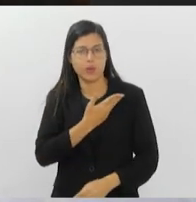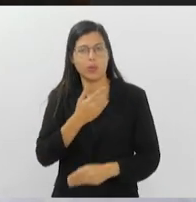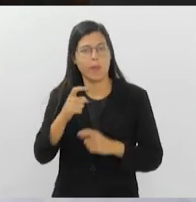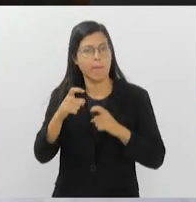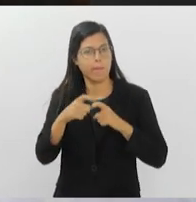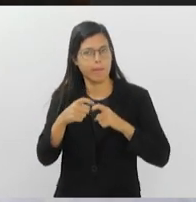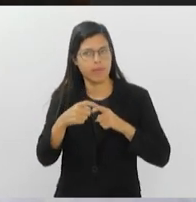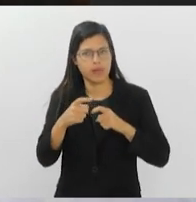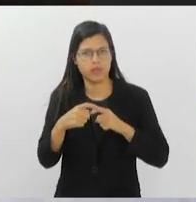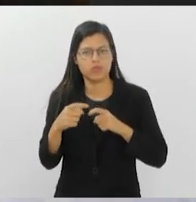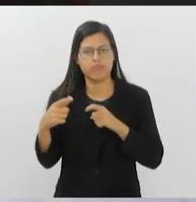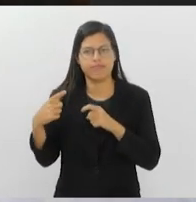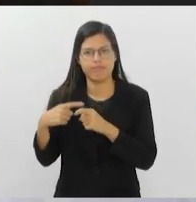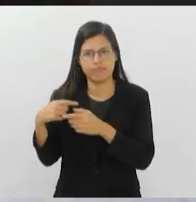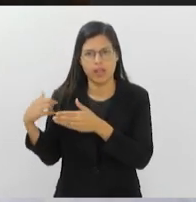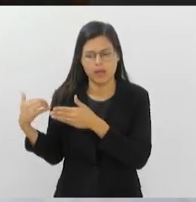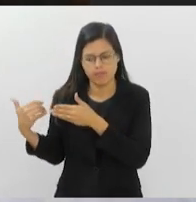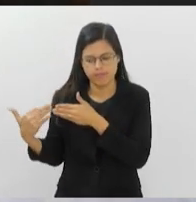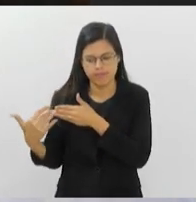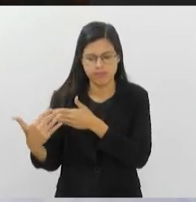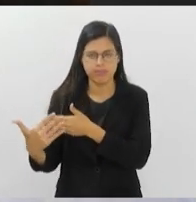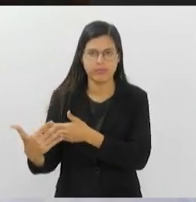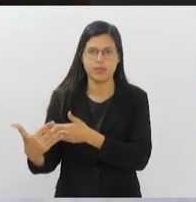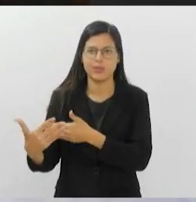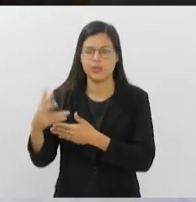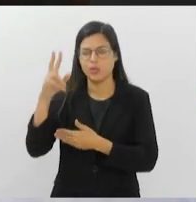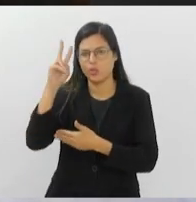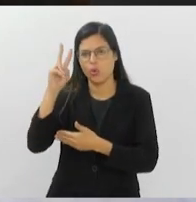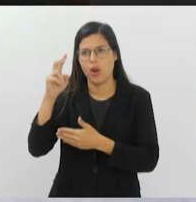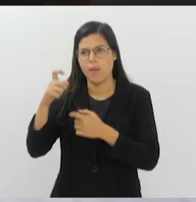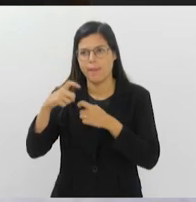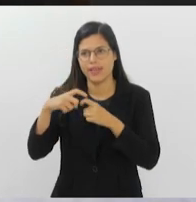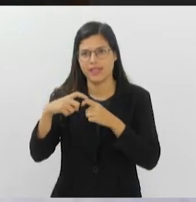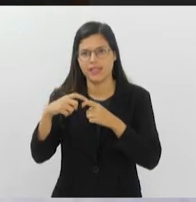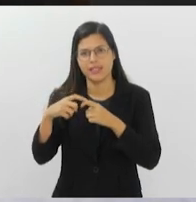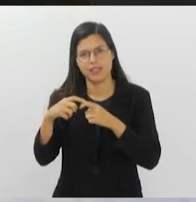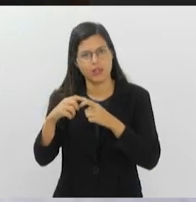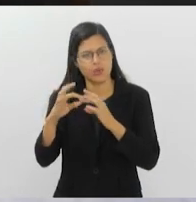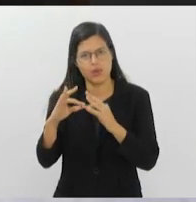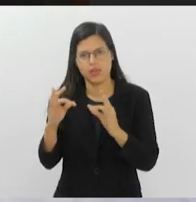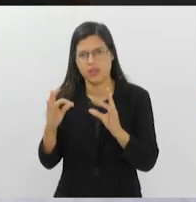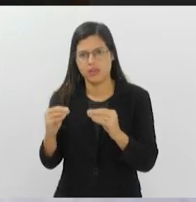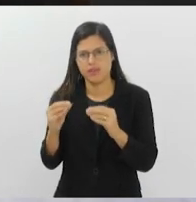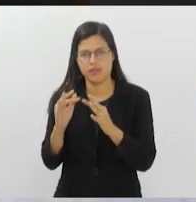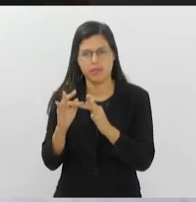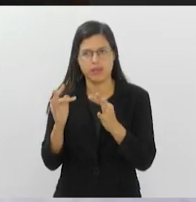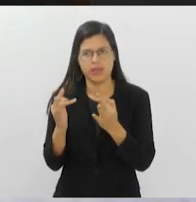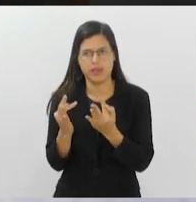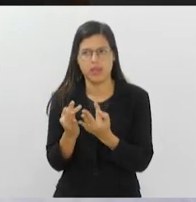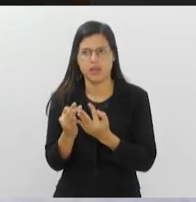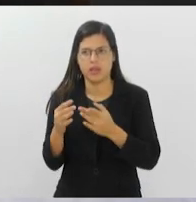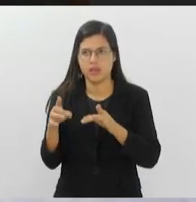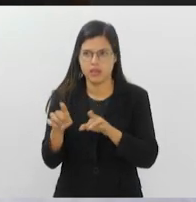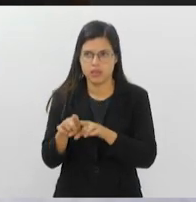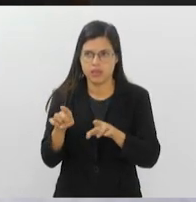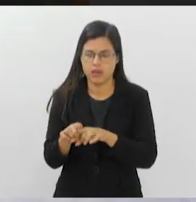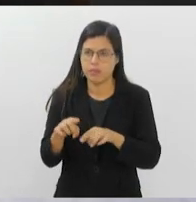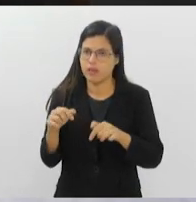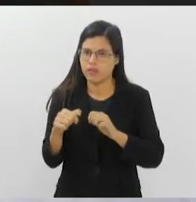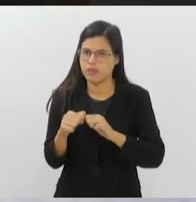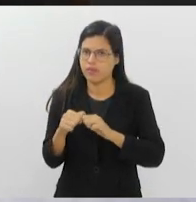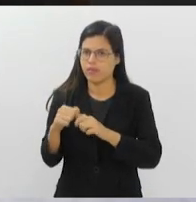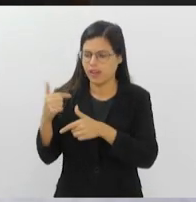tem uma trajetória em medicina de família, e que também construiu uma